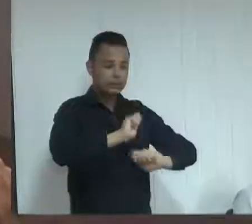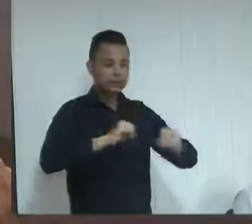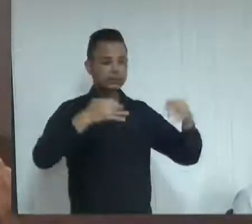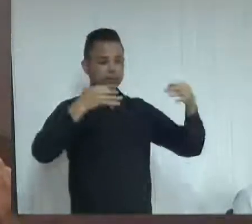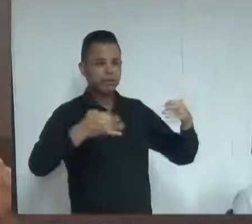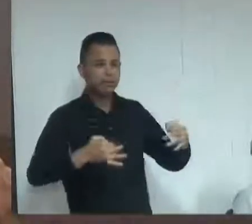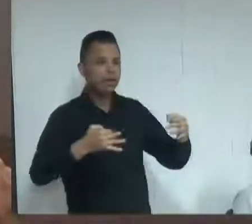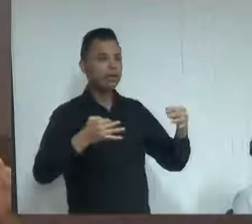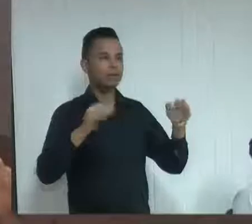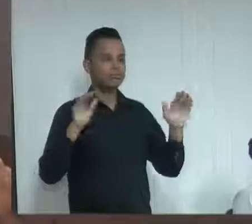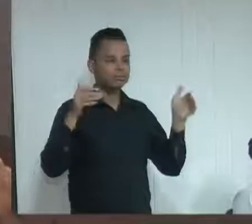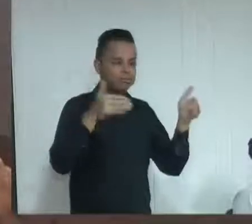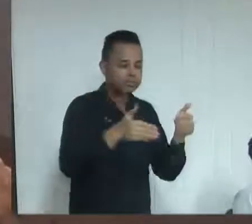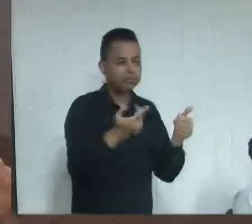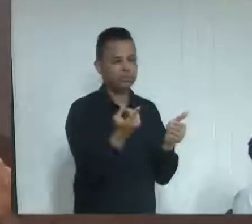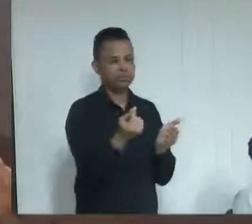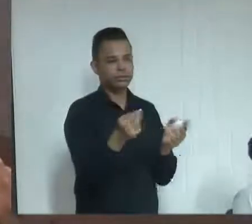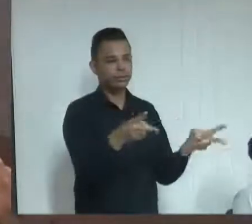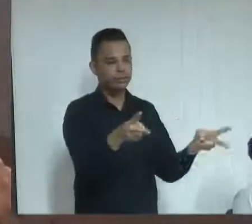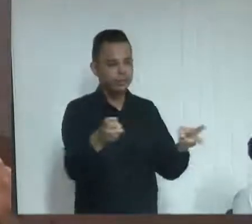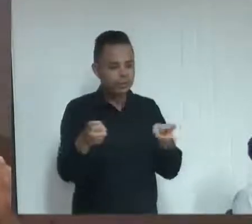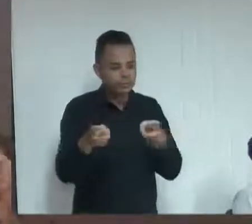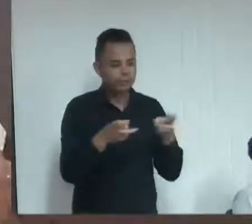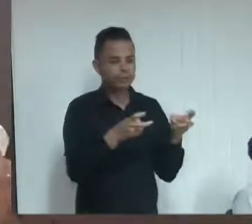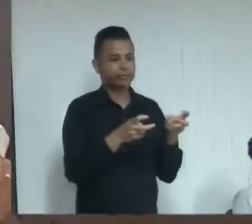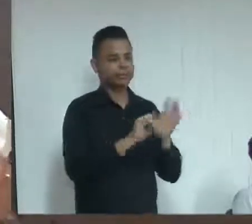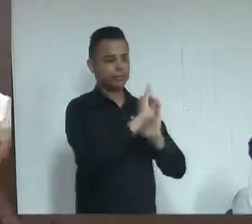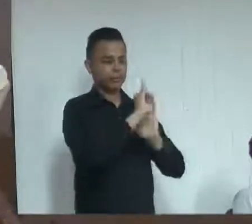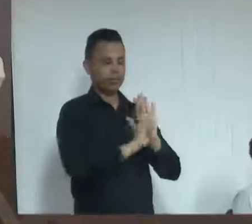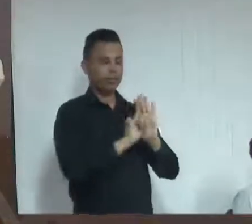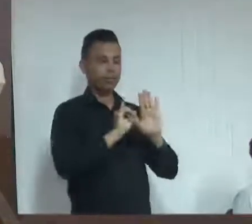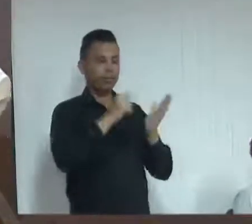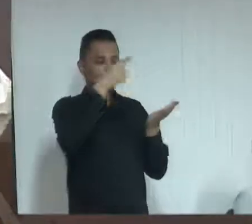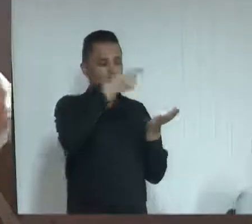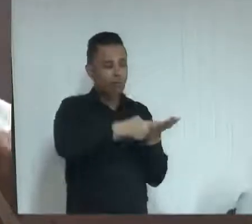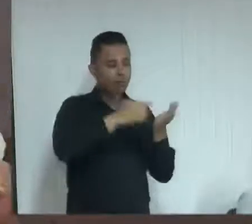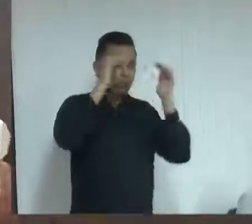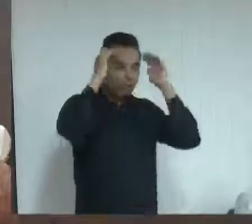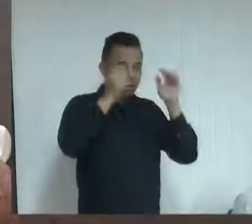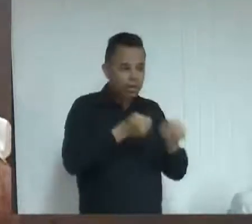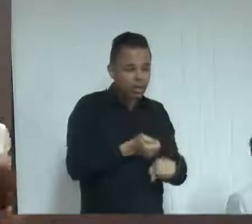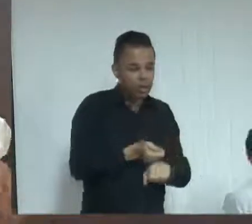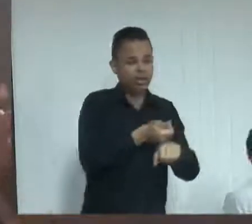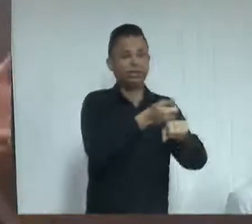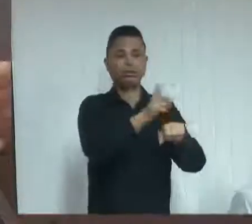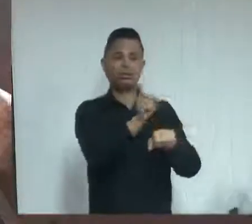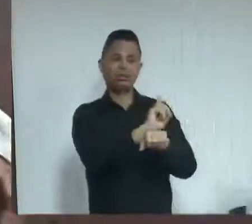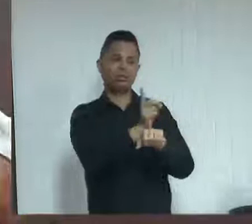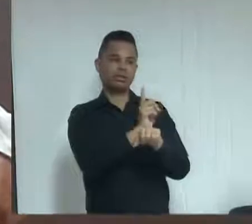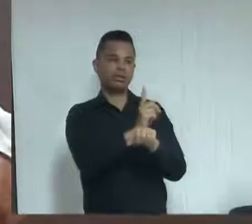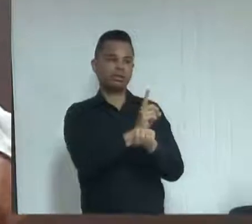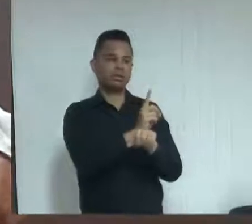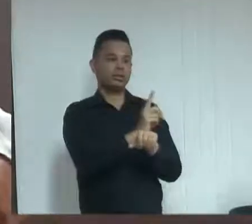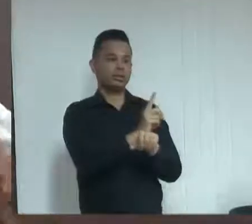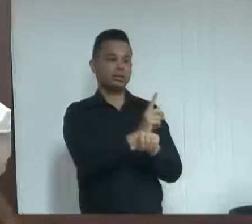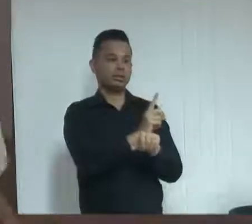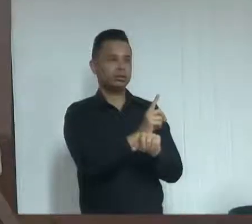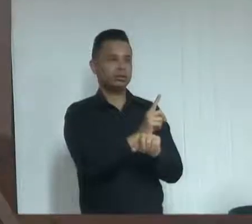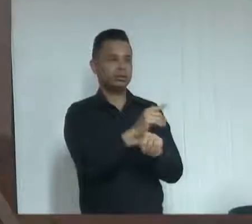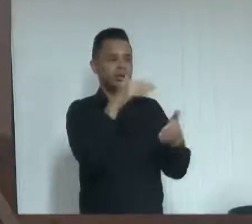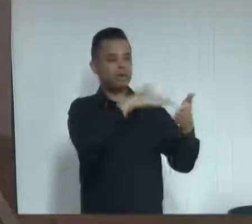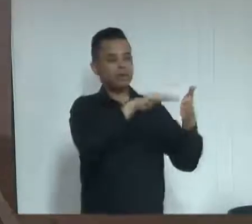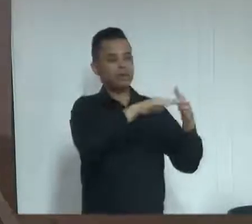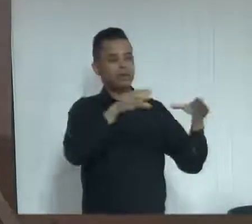Se a gente quer arrecadar impostos, cumpre aquilo que foi prometido. Afinal de contas, não foi a oposição que falou que ia cortar a secretaria. Não